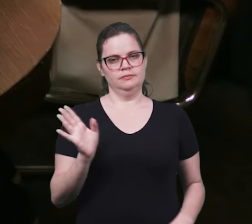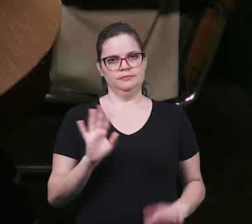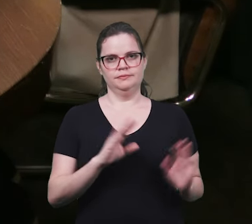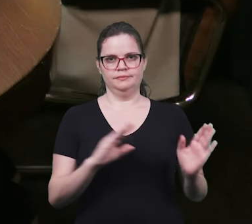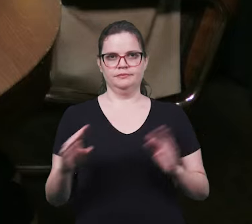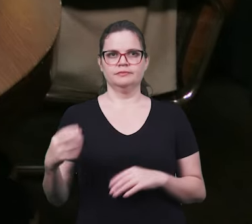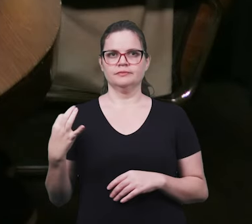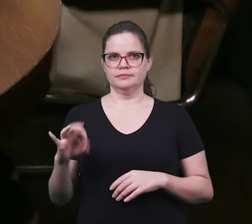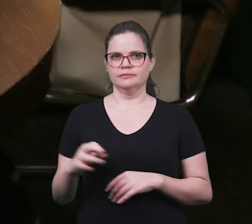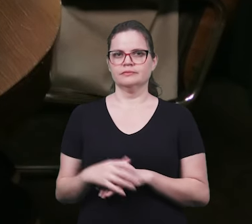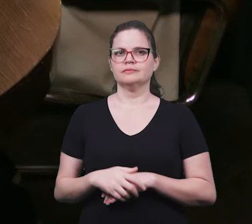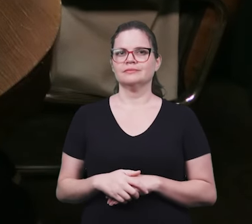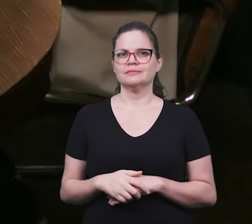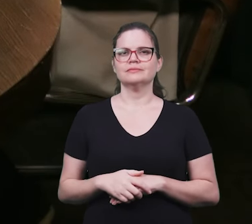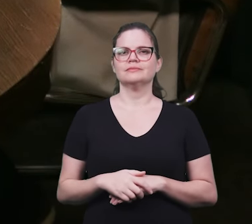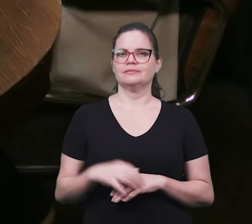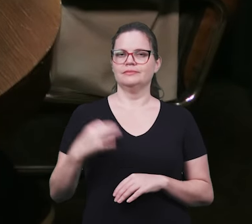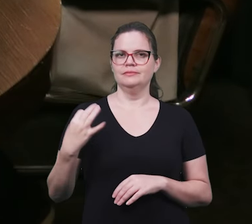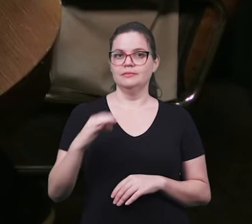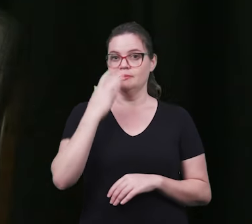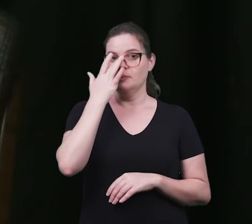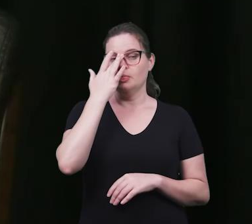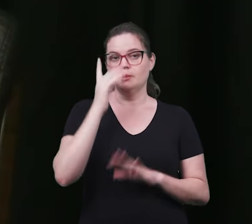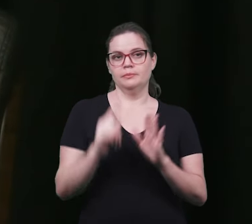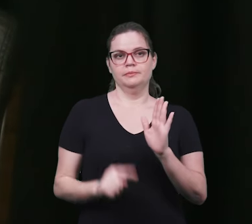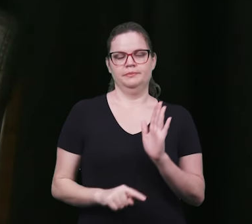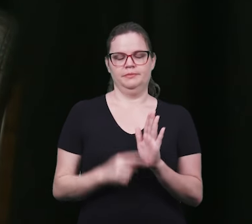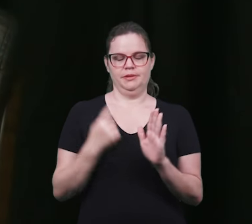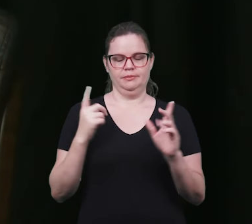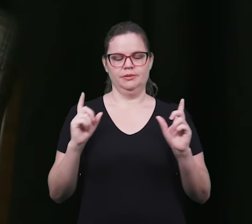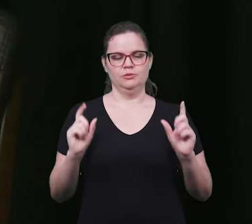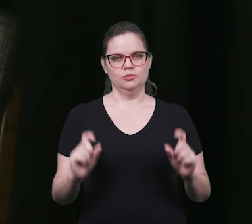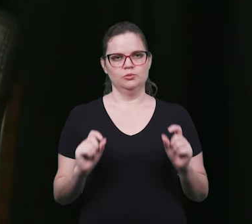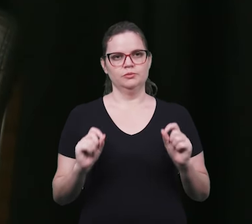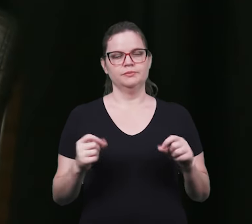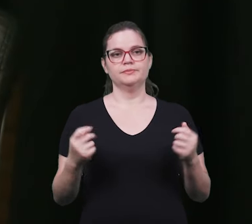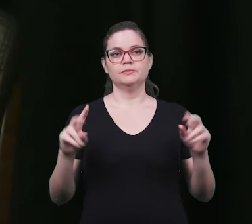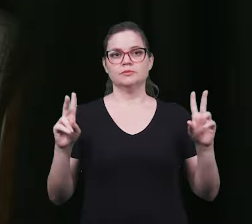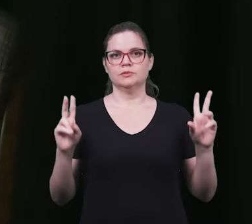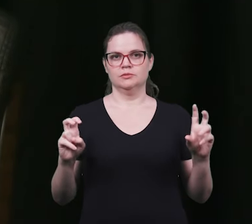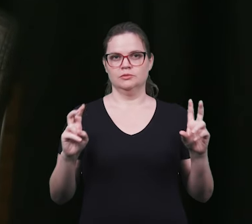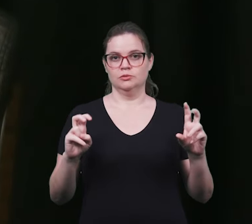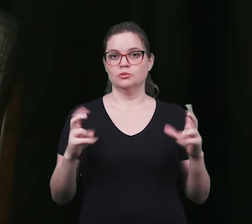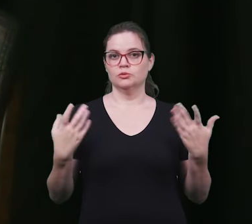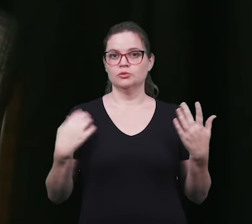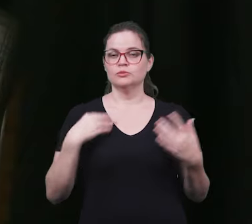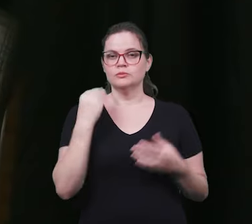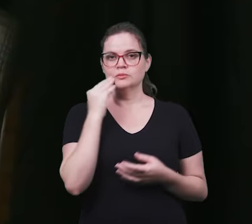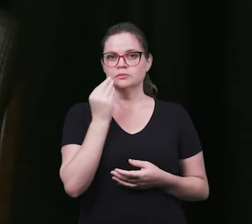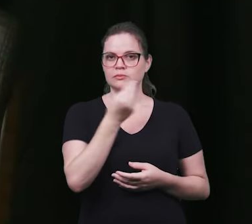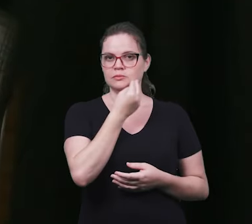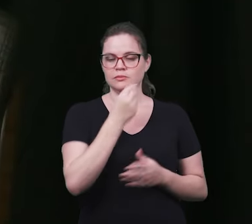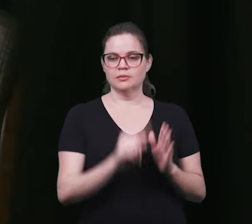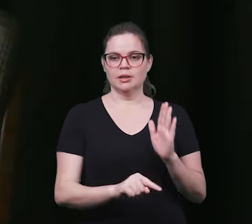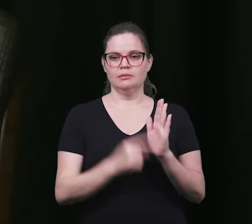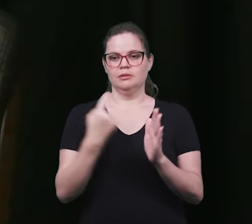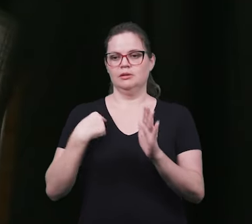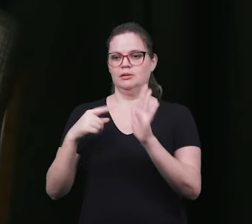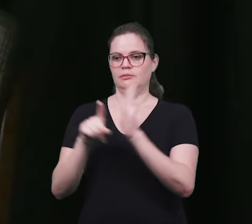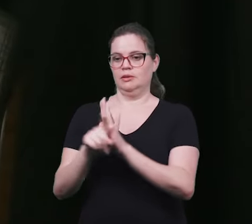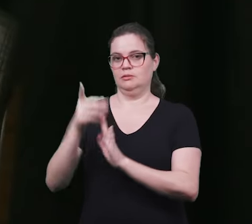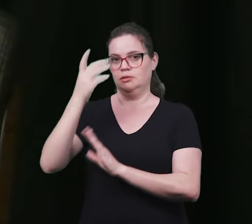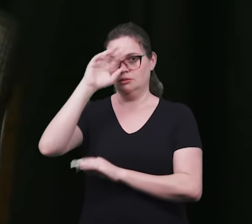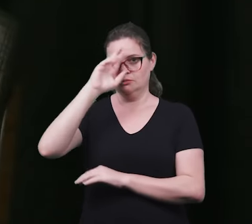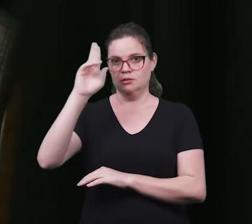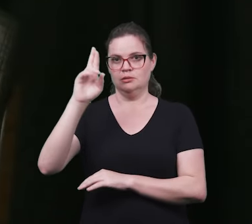pastor? É isso. Então, veja bem, primeira coisa, o jejum tem que ser consultado ao